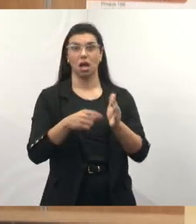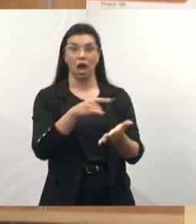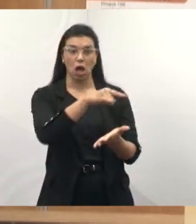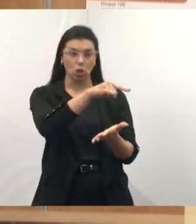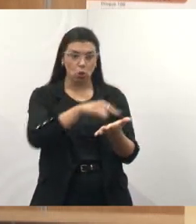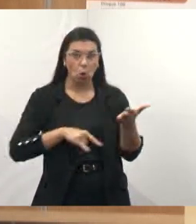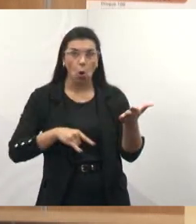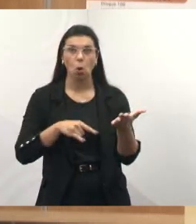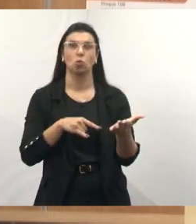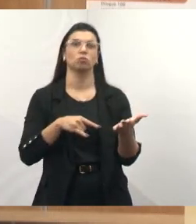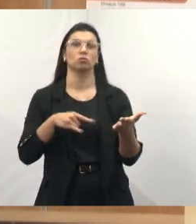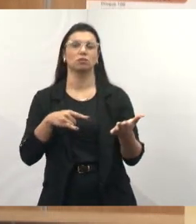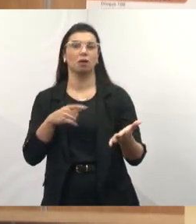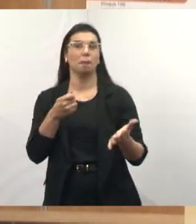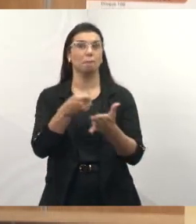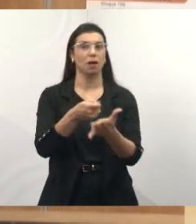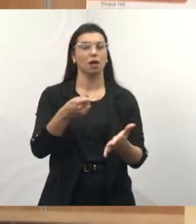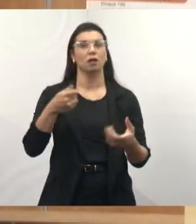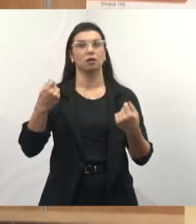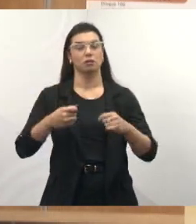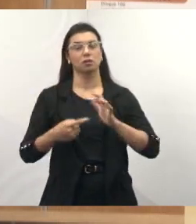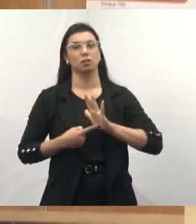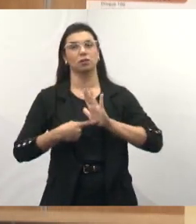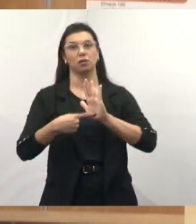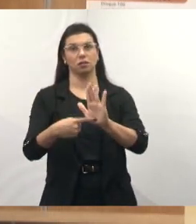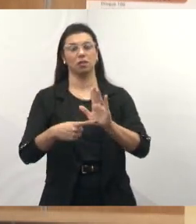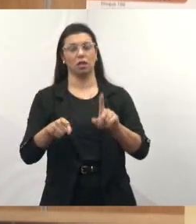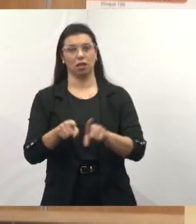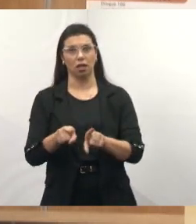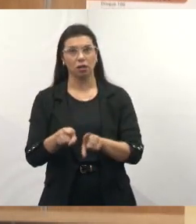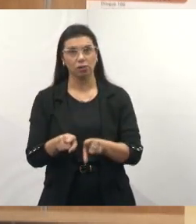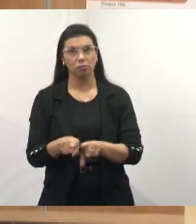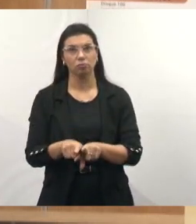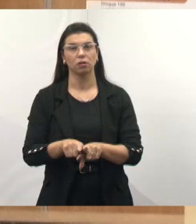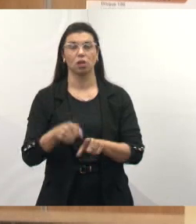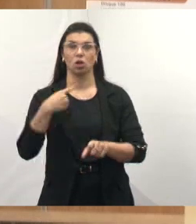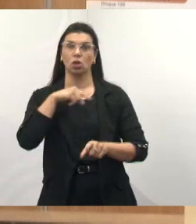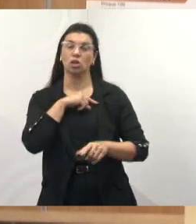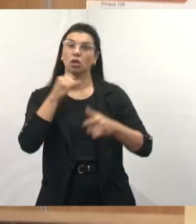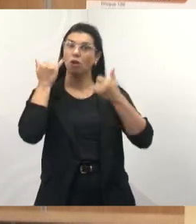população que é mais leiga não consegue acessar as informações